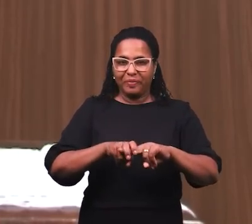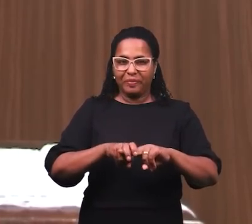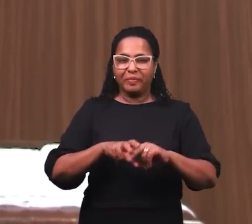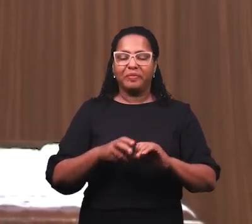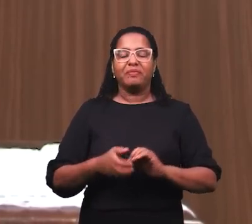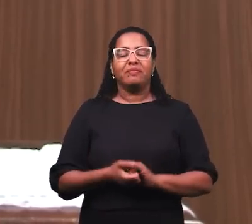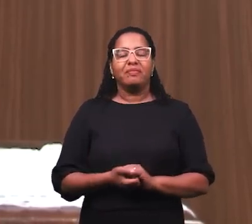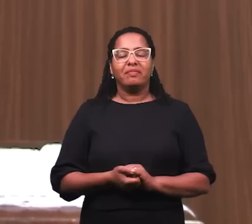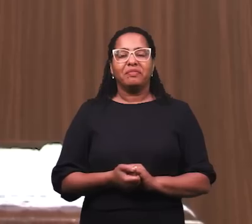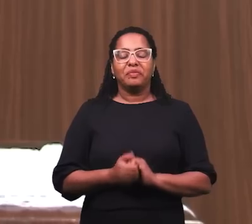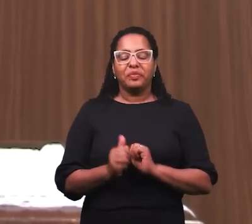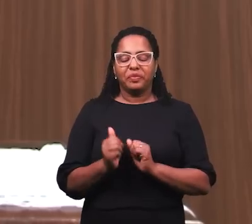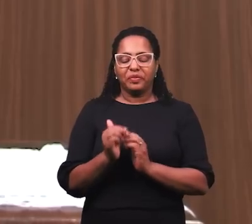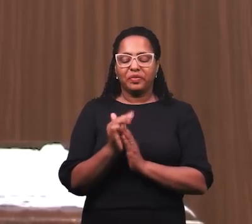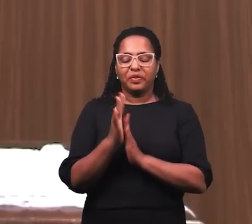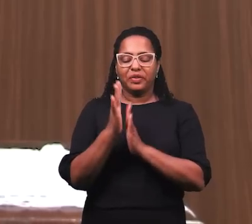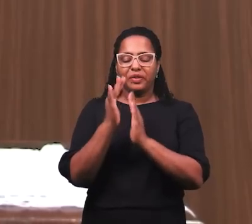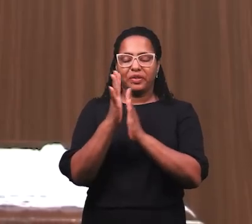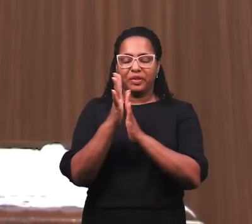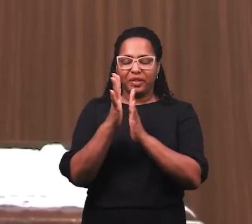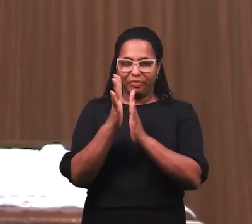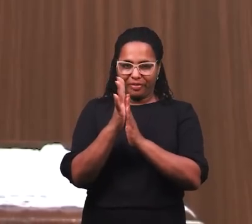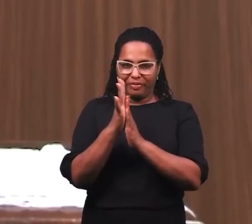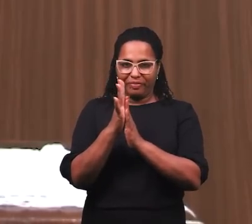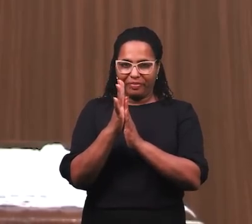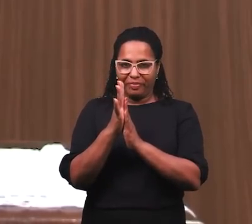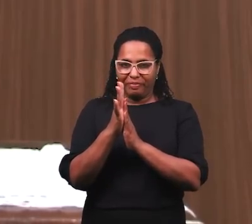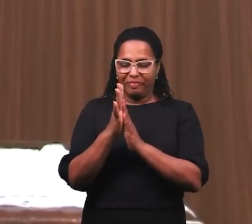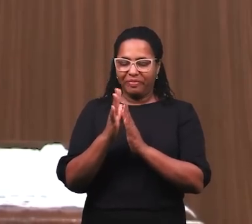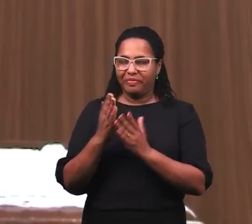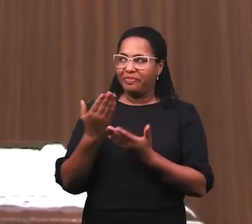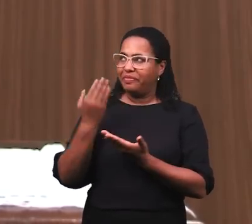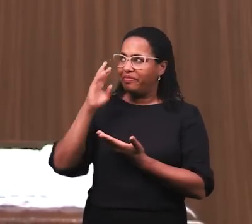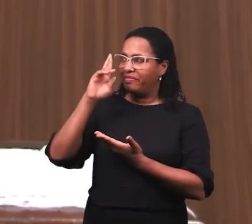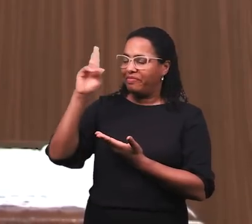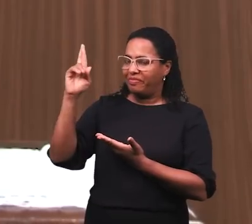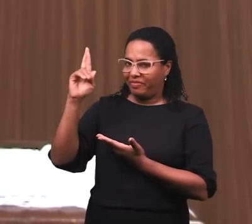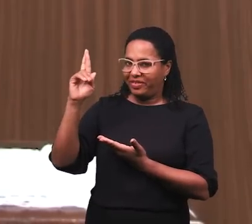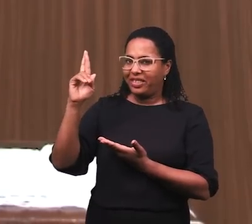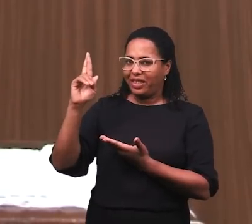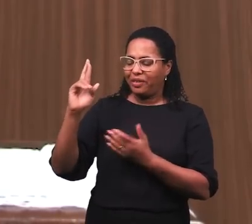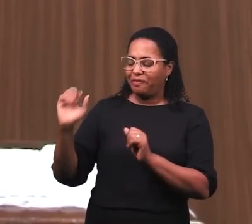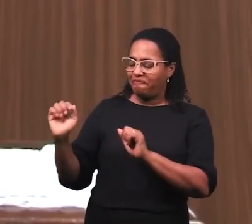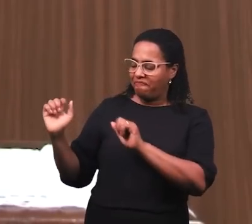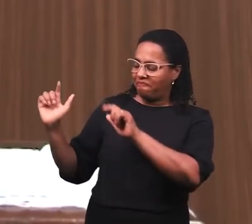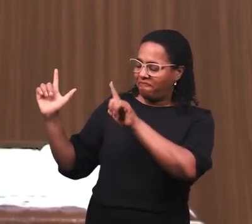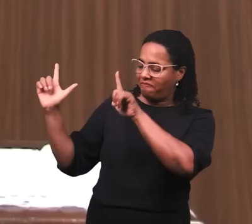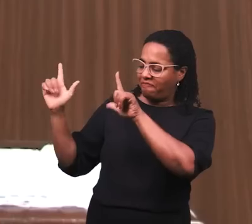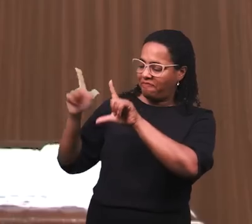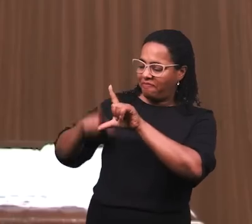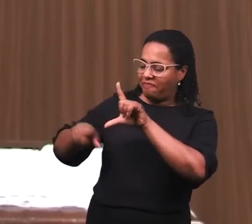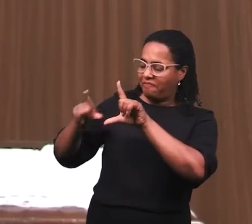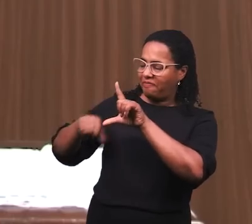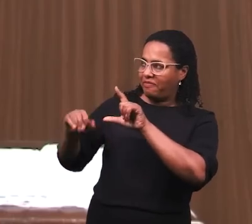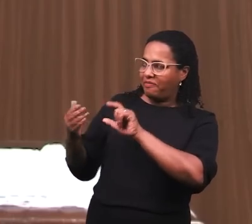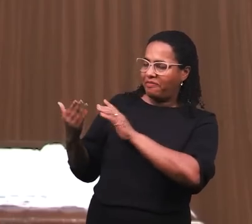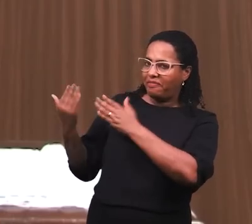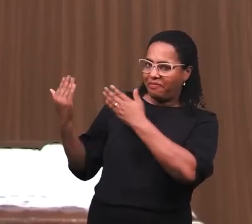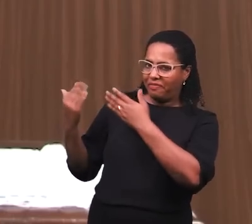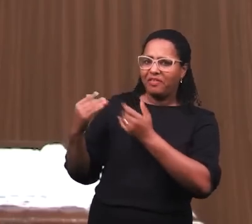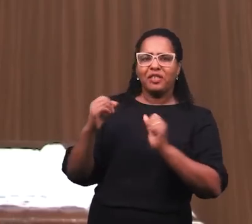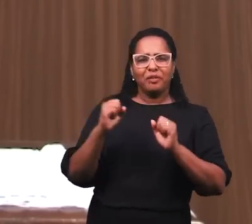Amém. Podemos assentar. Nós vamos entoar um louvor de clamor ao nome do Senhor. O louvor